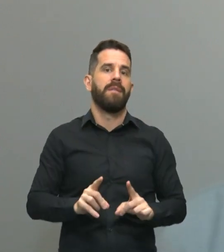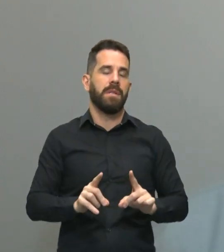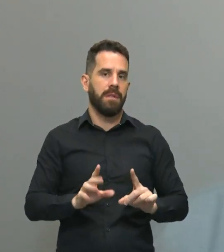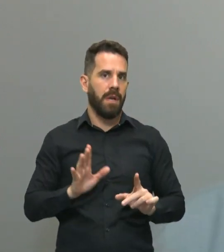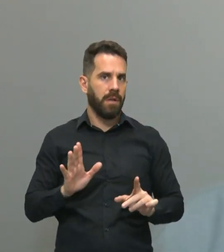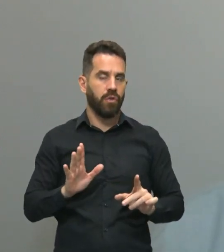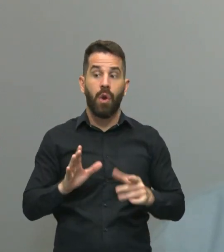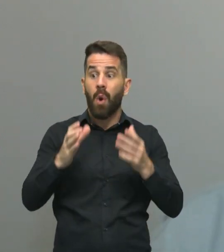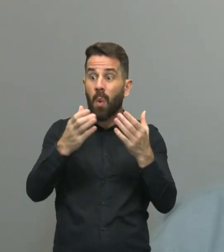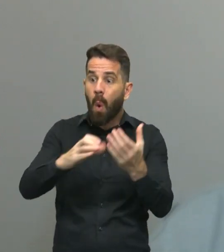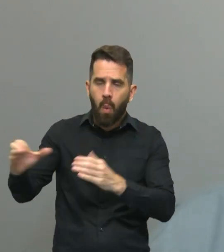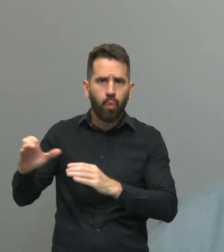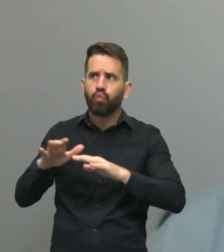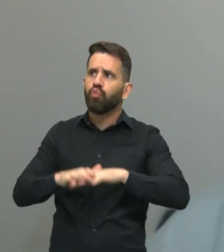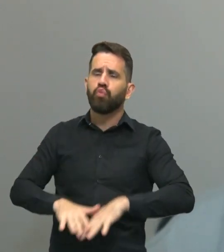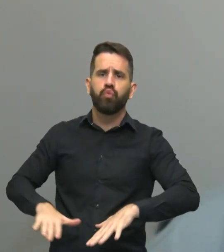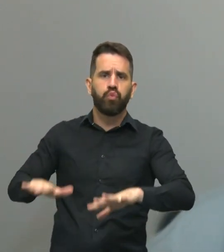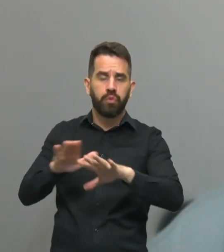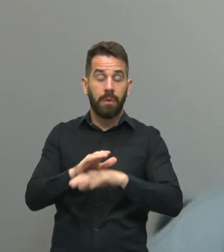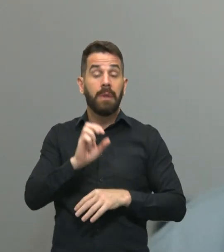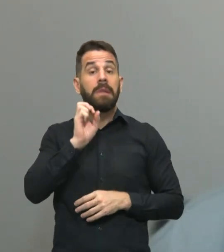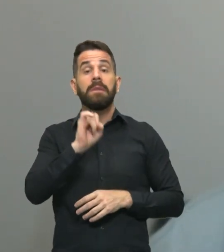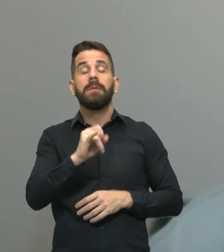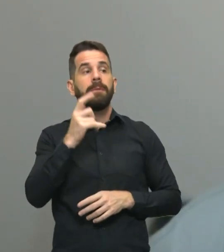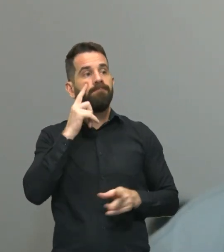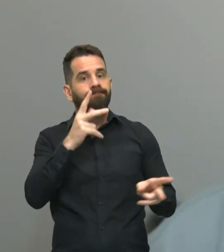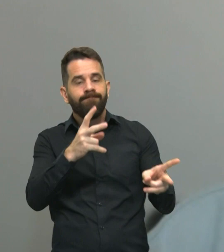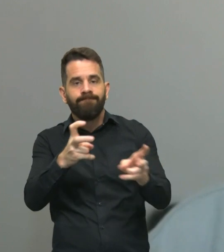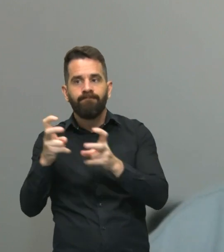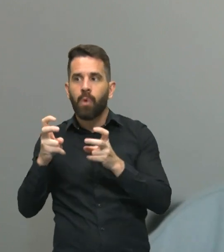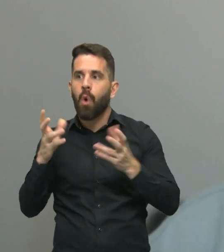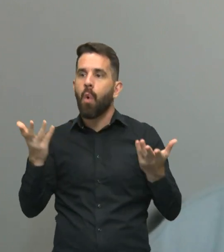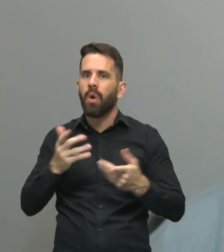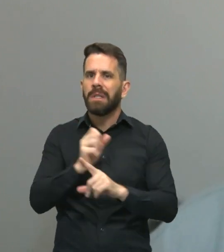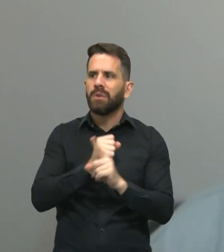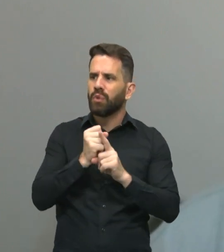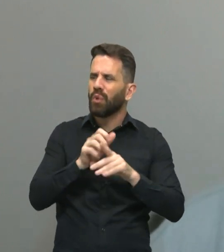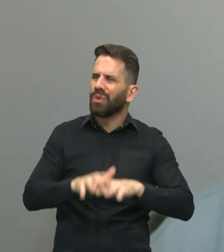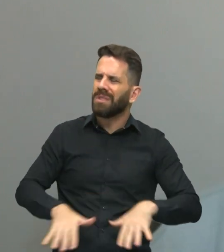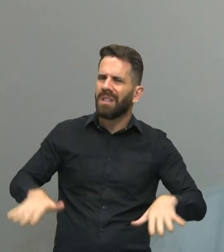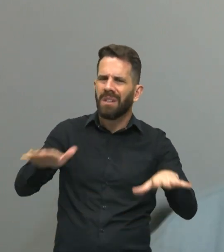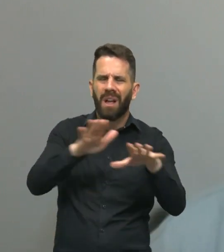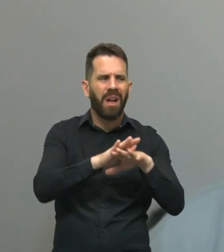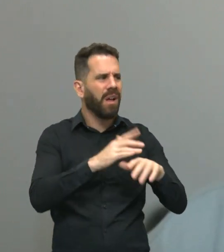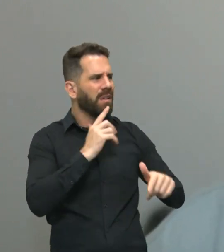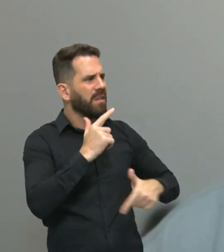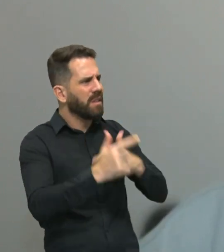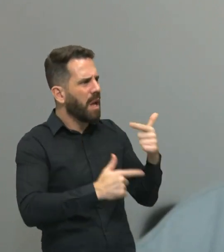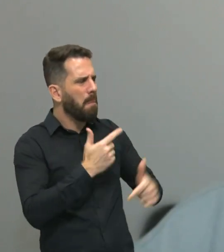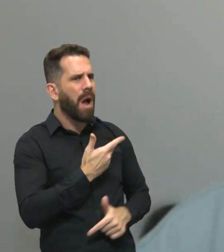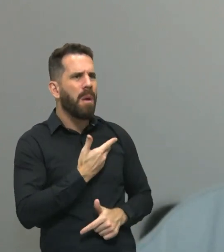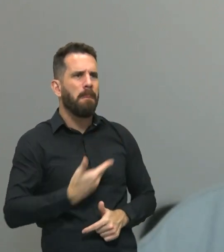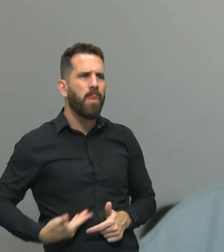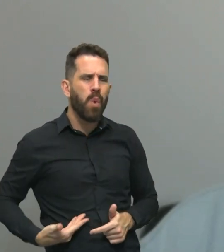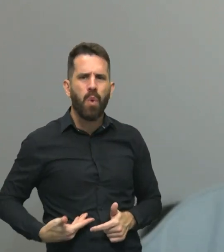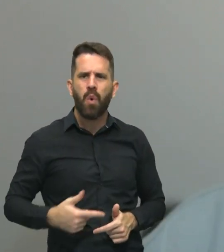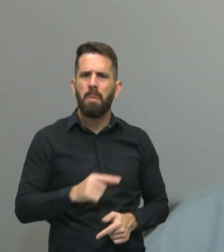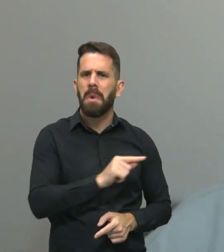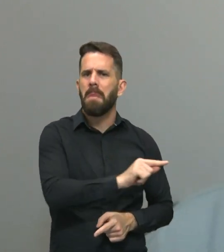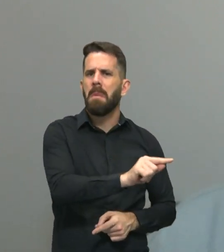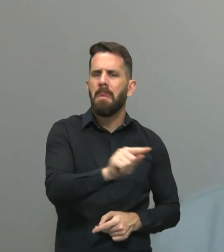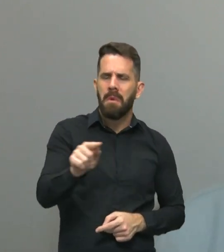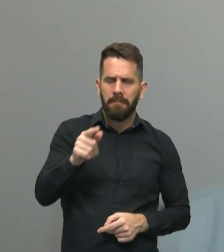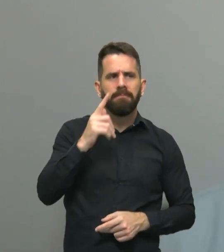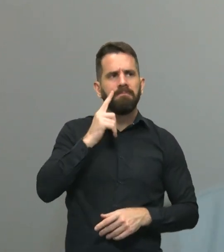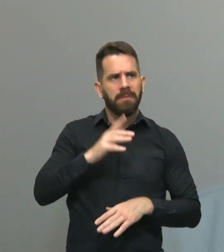nós olharmos hoje a estrutura da nossa sociedade, se nós olharmos os nossos serviços públicos, né, a gente vai perceber